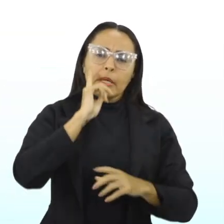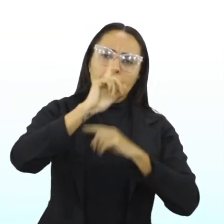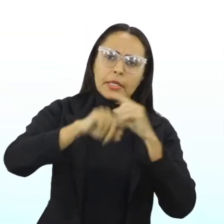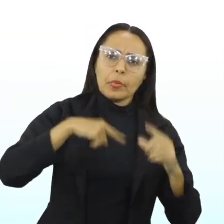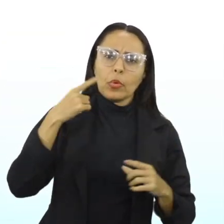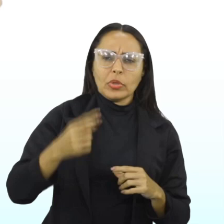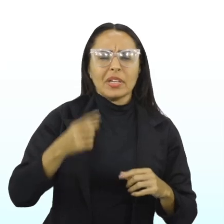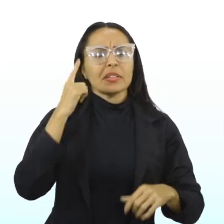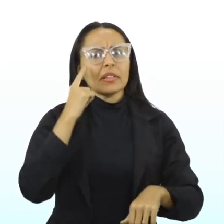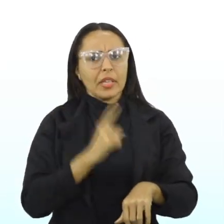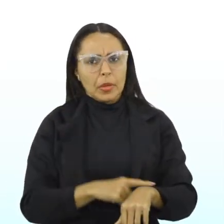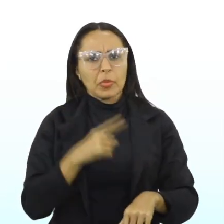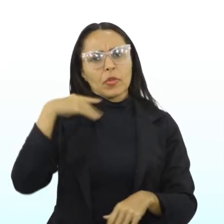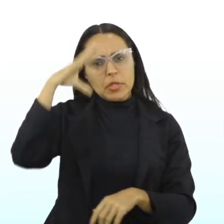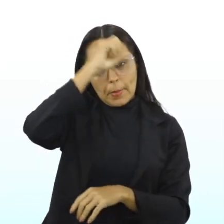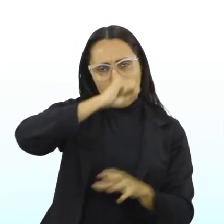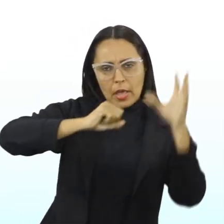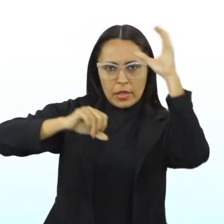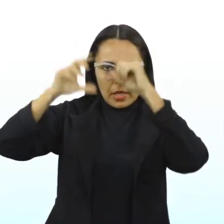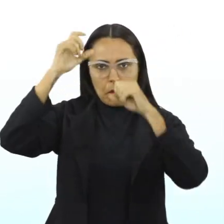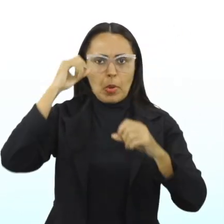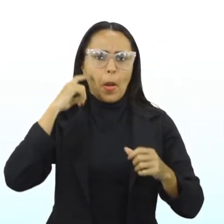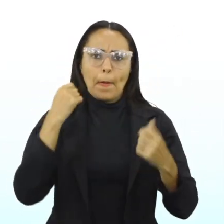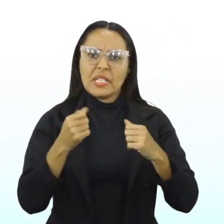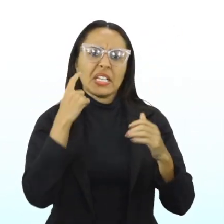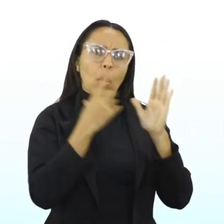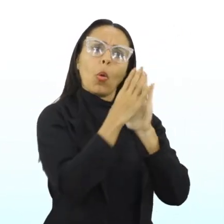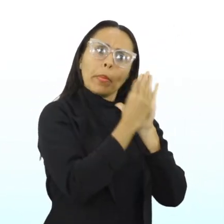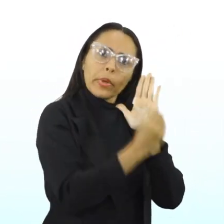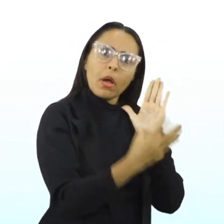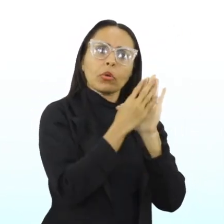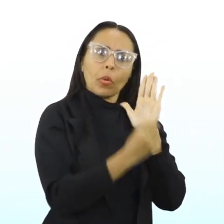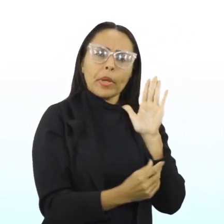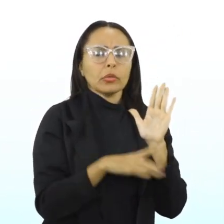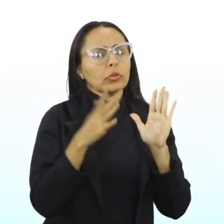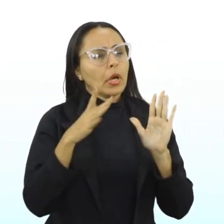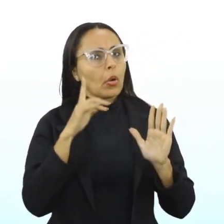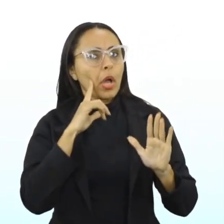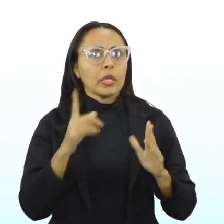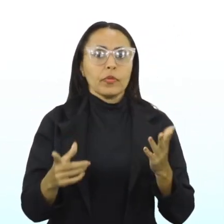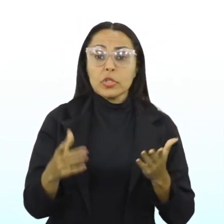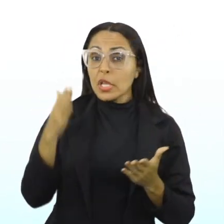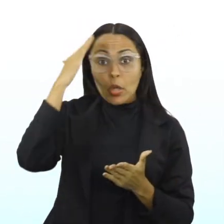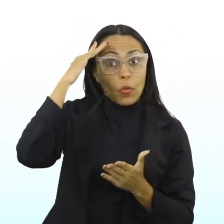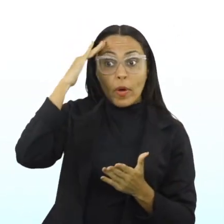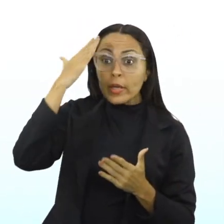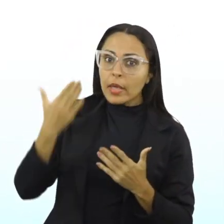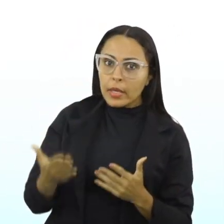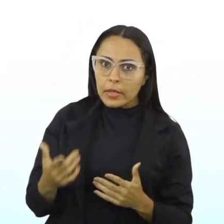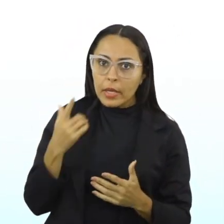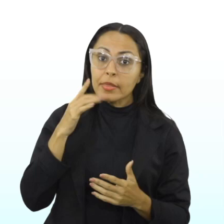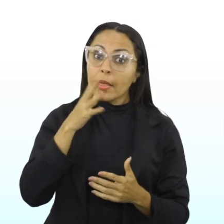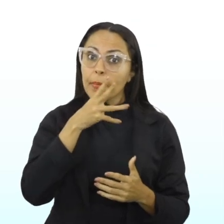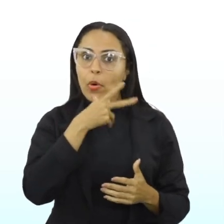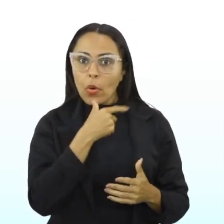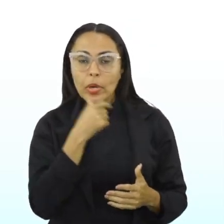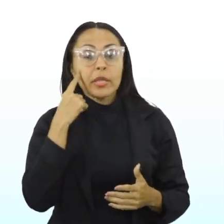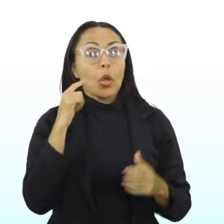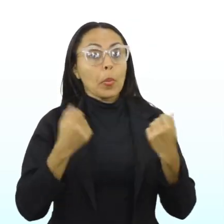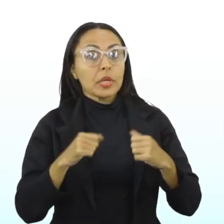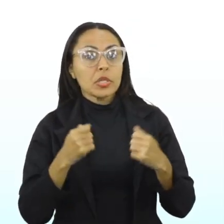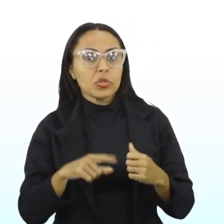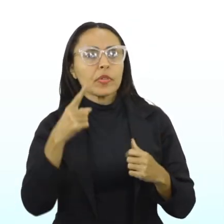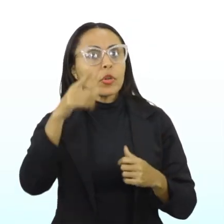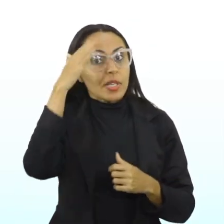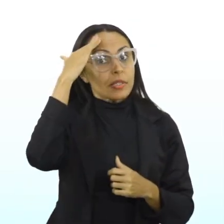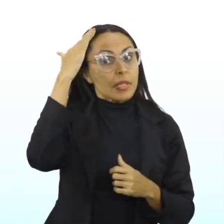dá tempo de você tirar print. Não precisa estar copiando na hora que eu estiver falando, porque senão você não vai entender. Demora mais. E eu preciso que